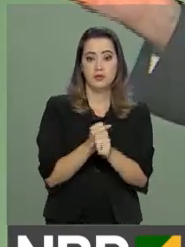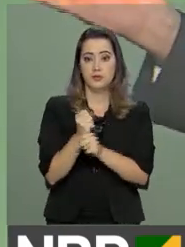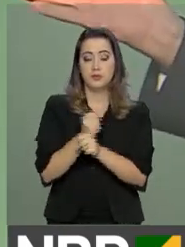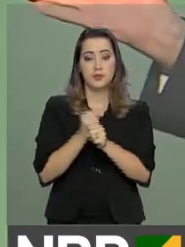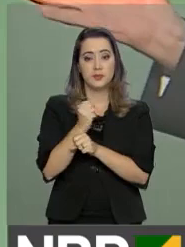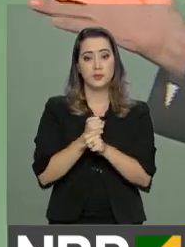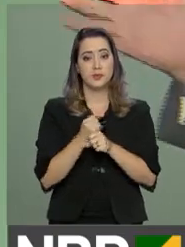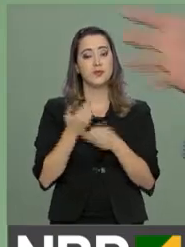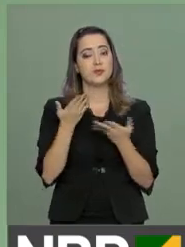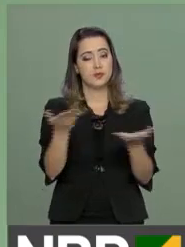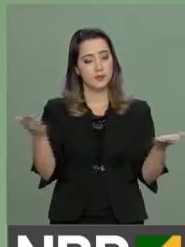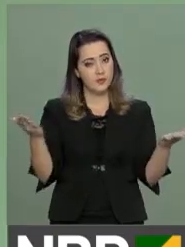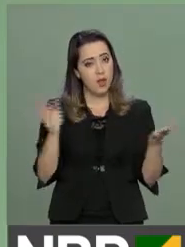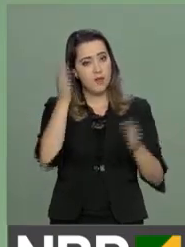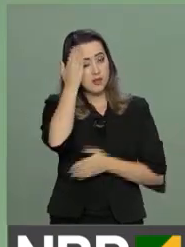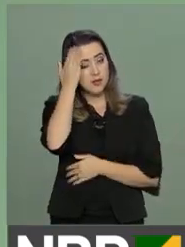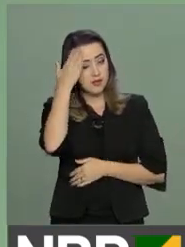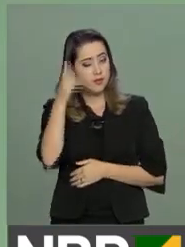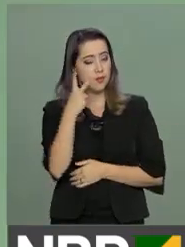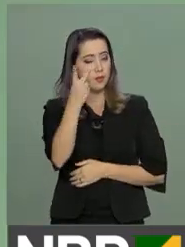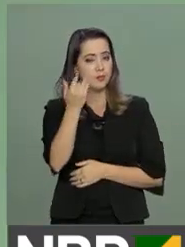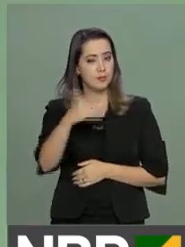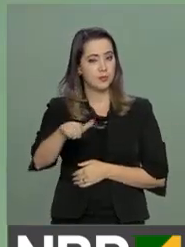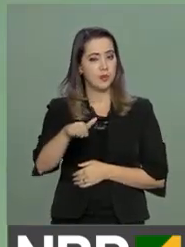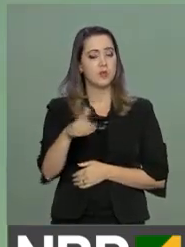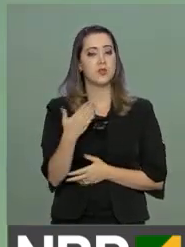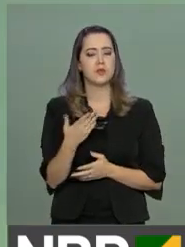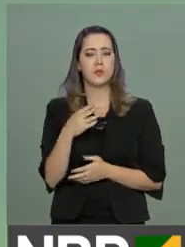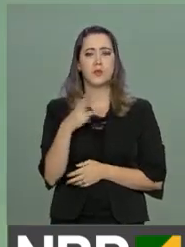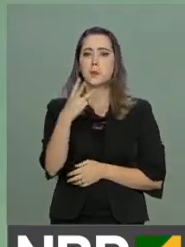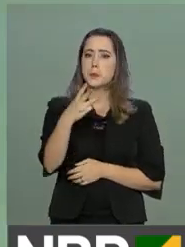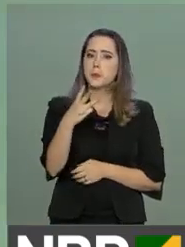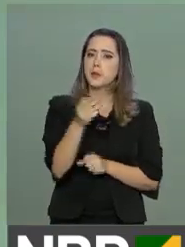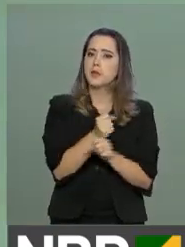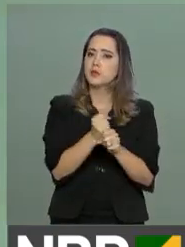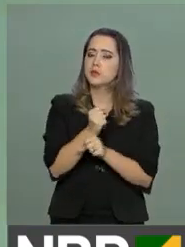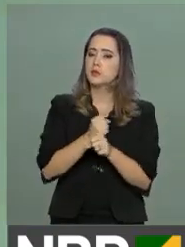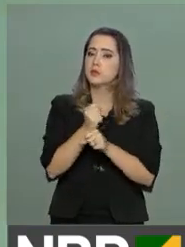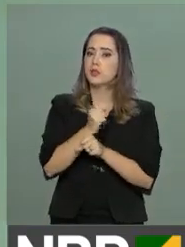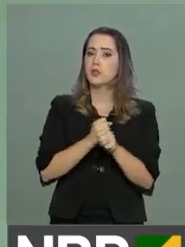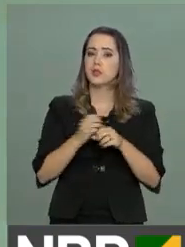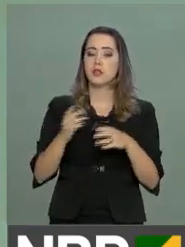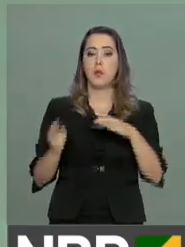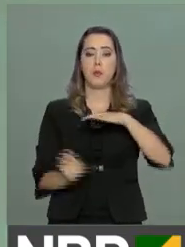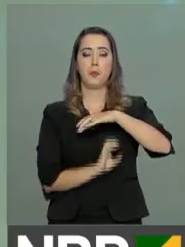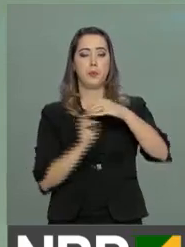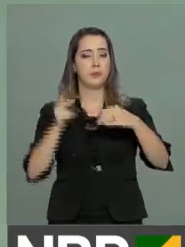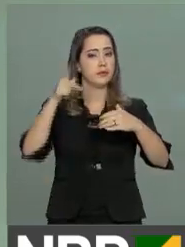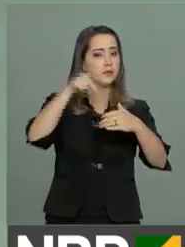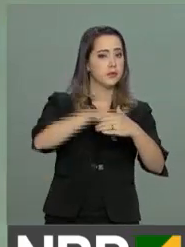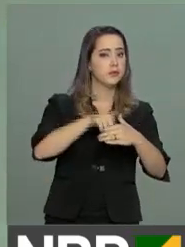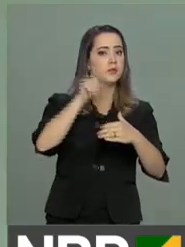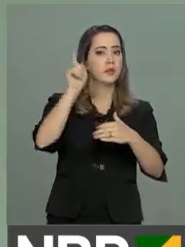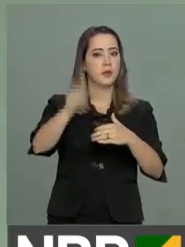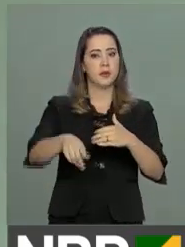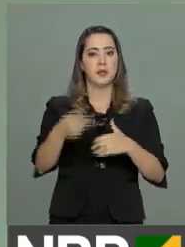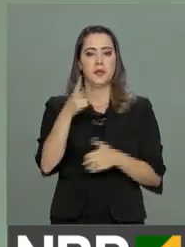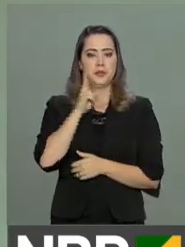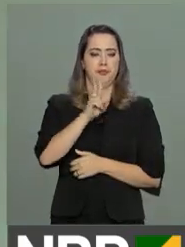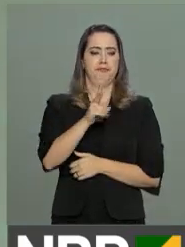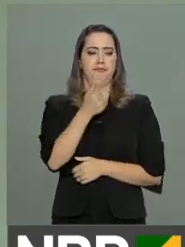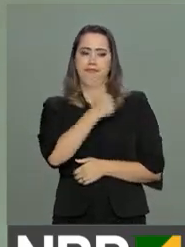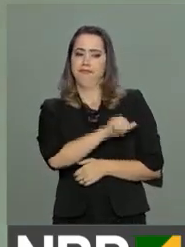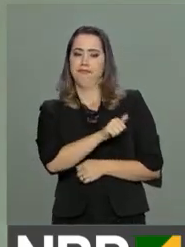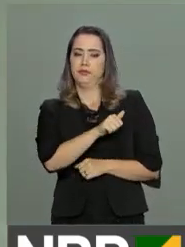Os senhores sabem que há 2 anos e meio, 3 anos, a Petrobras era desprezada até no cenário